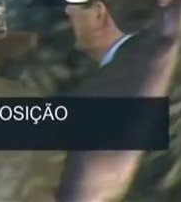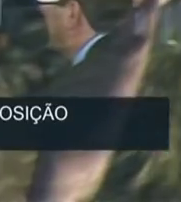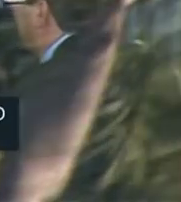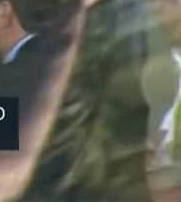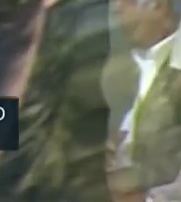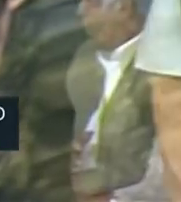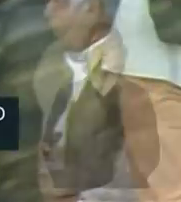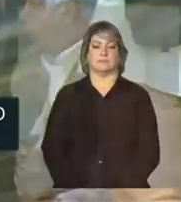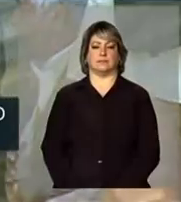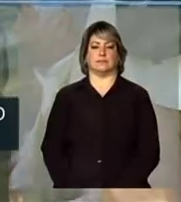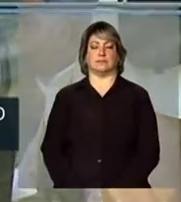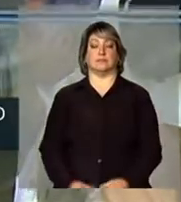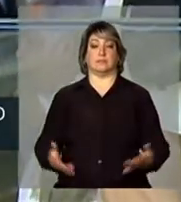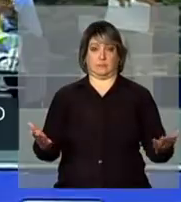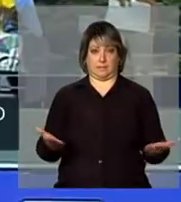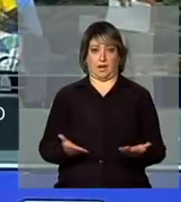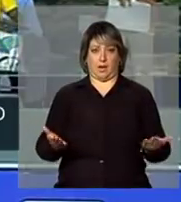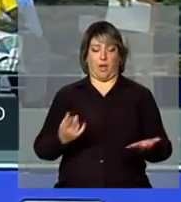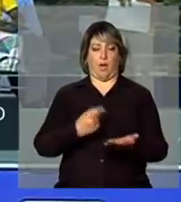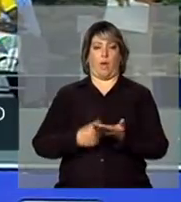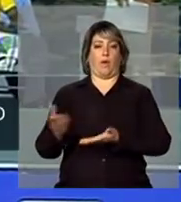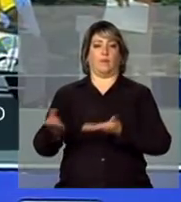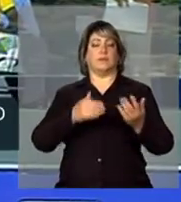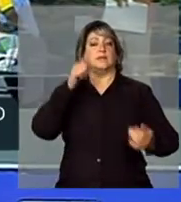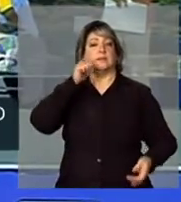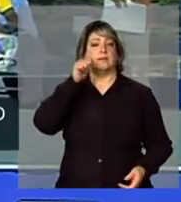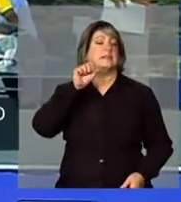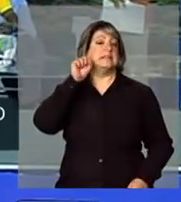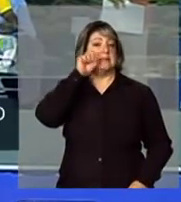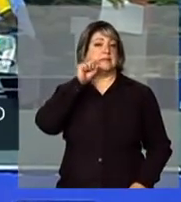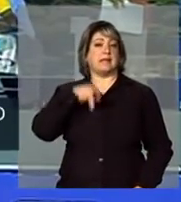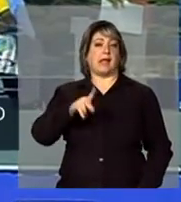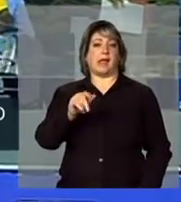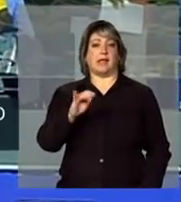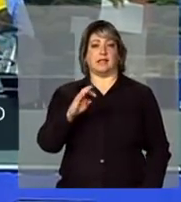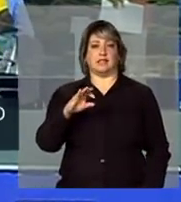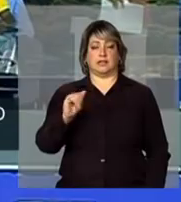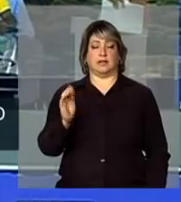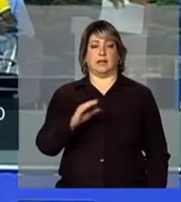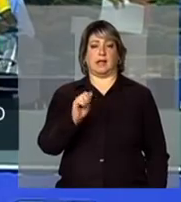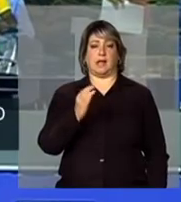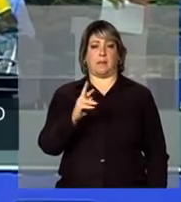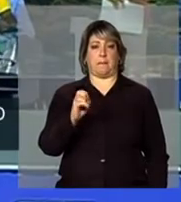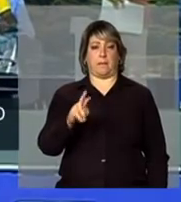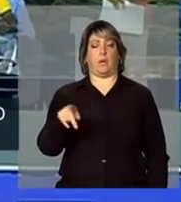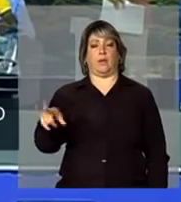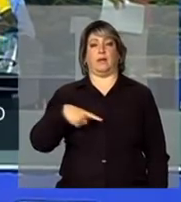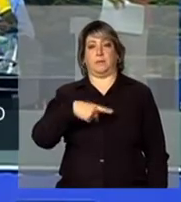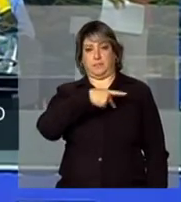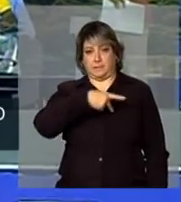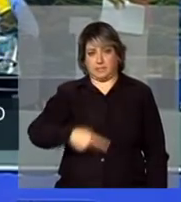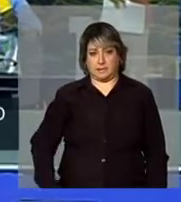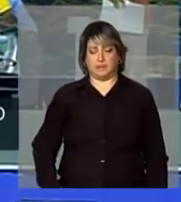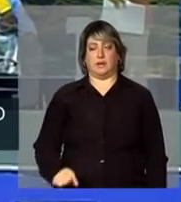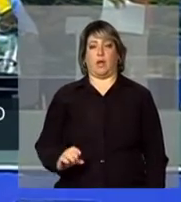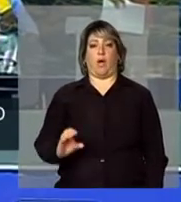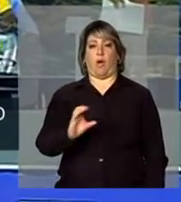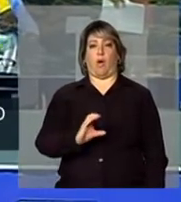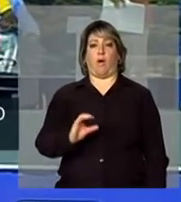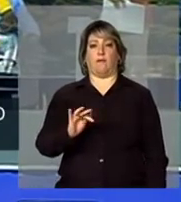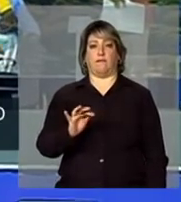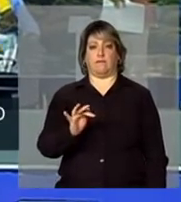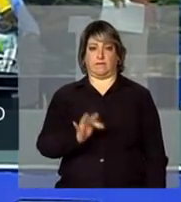Neste momento, convidamos a senadora Cátia Abreu, presidenta da Confederação Nacional de